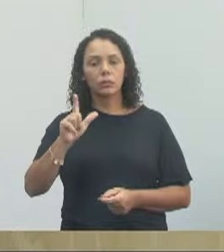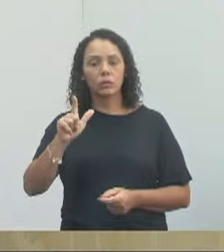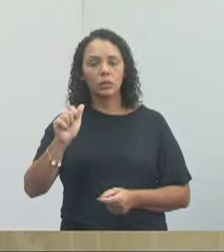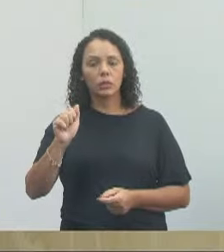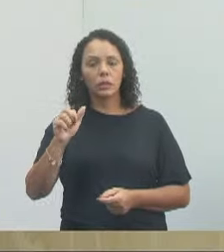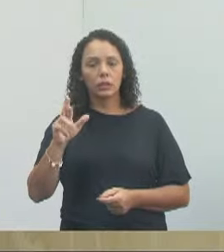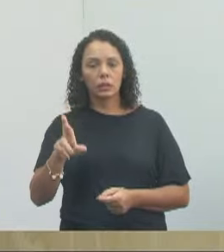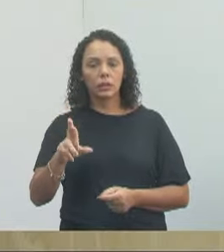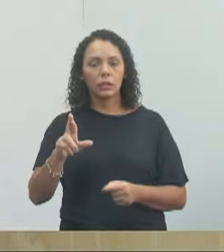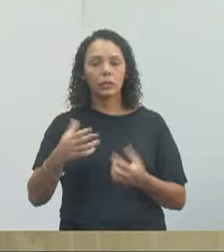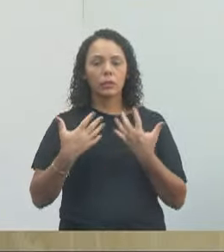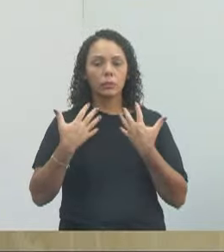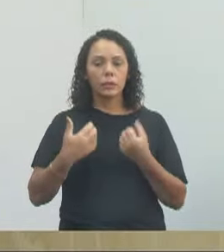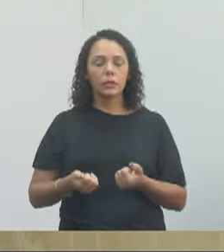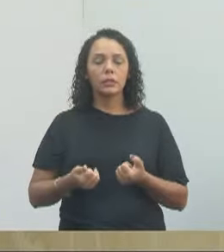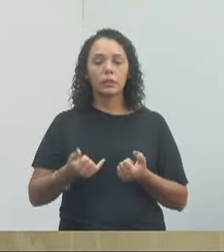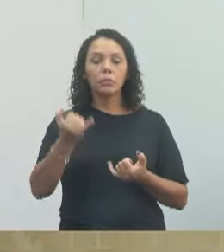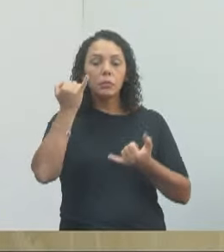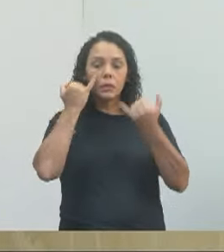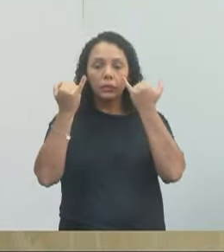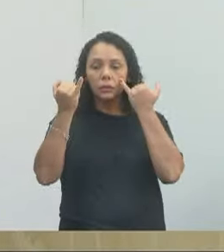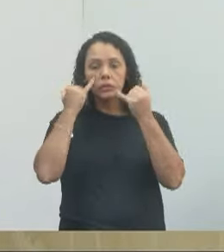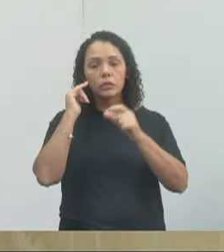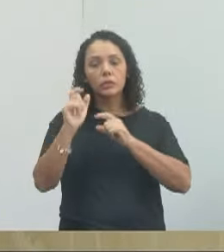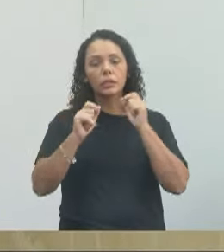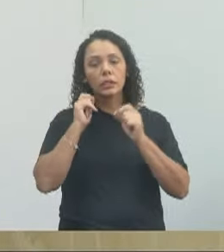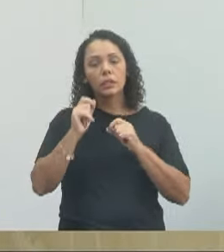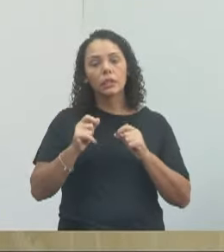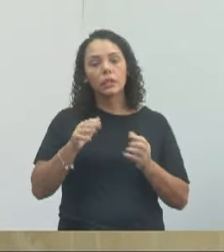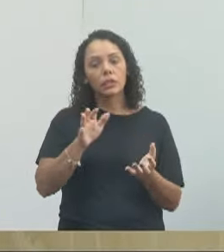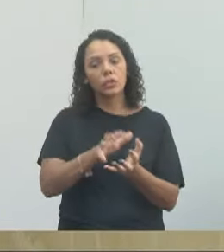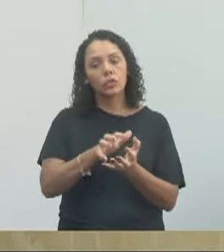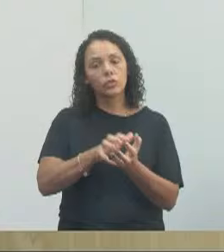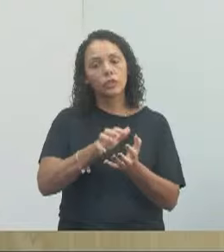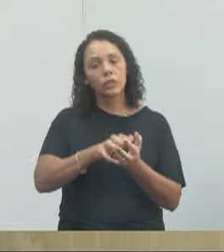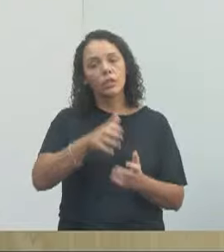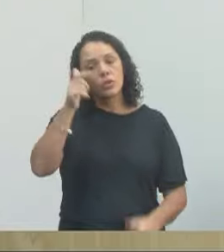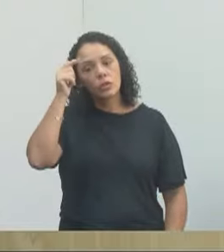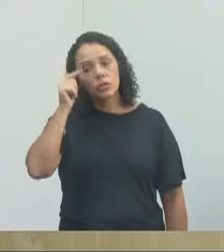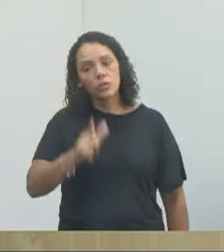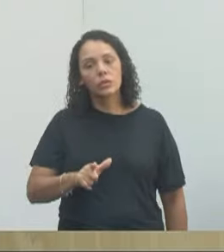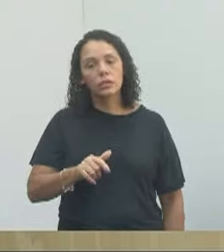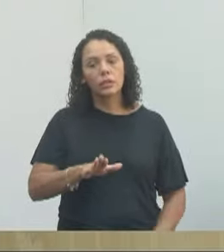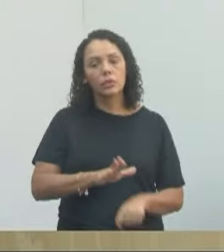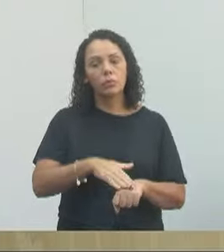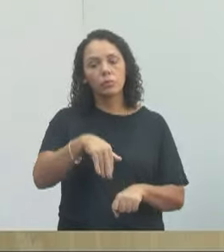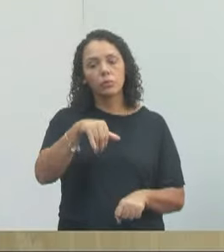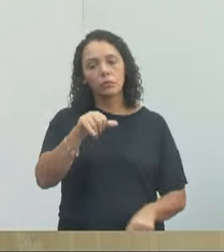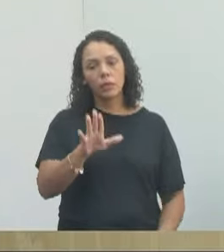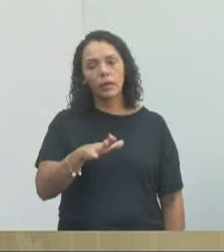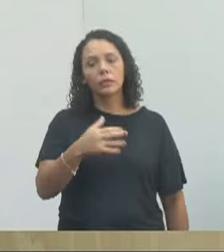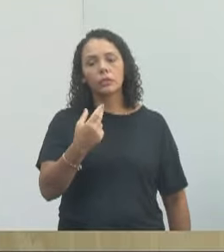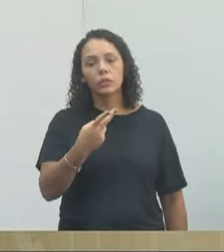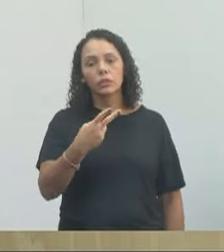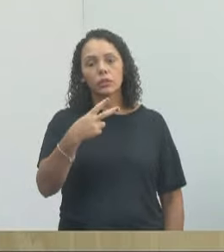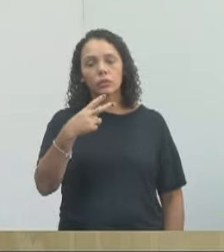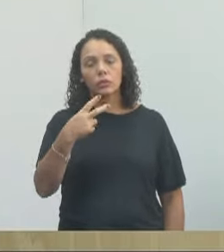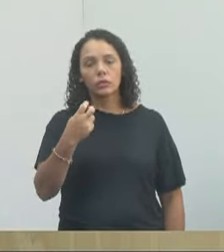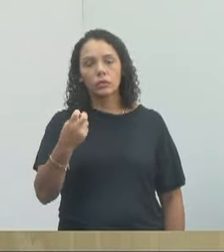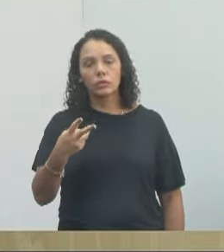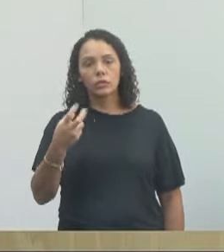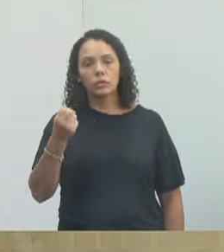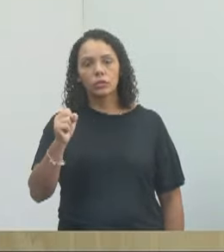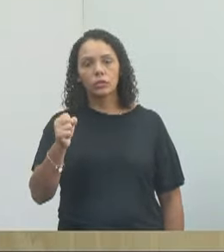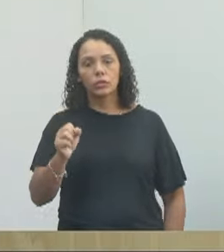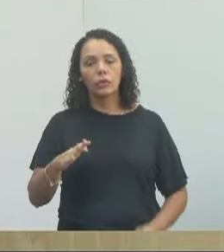receber a a excelente notícia que Jacarei foi contemplado com mais de 228 moradias populares ao todo serão